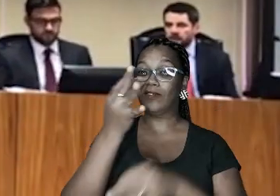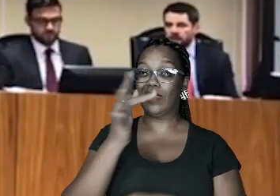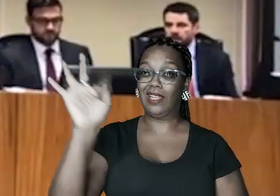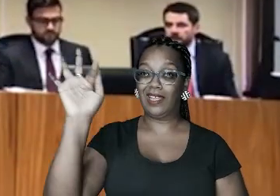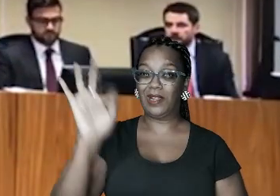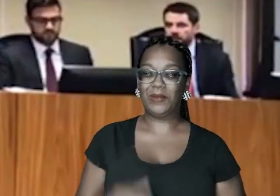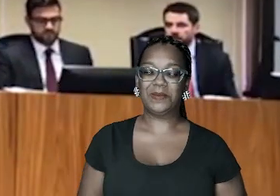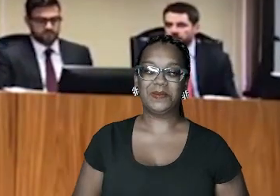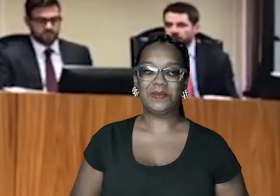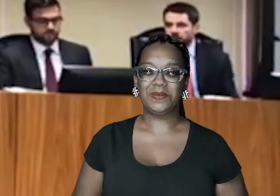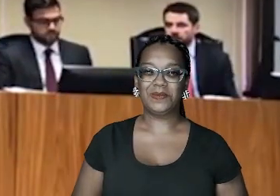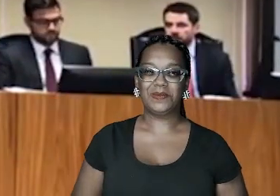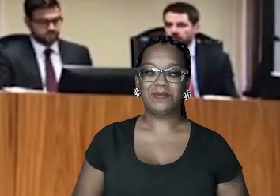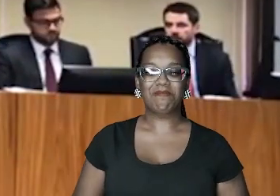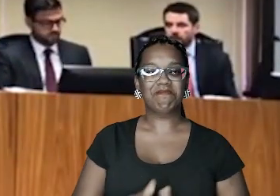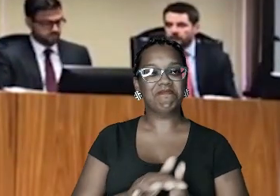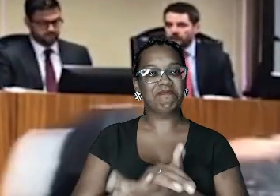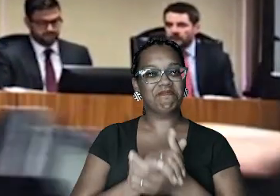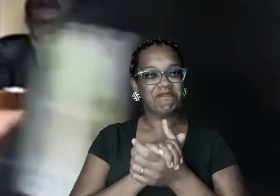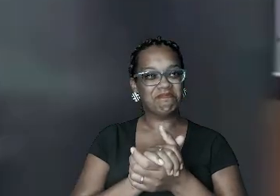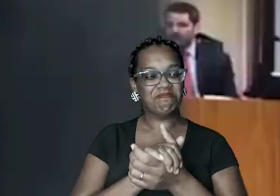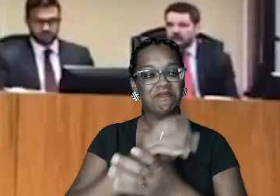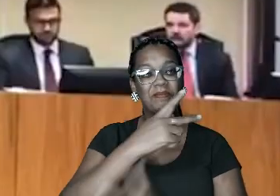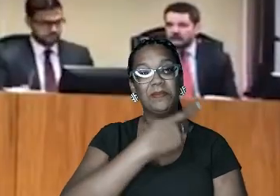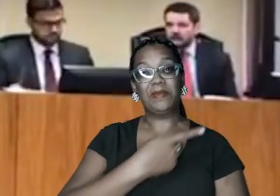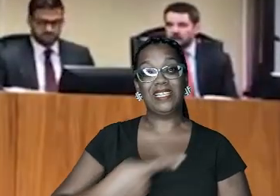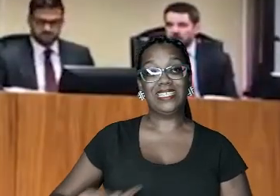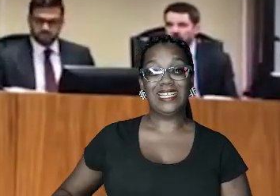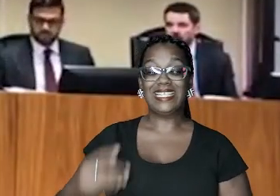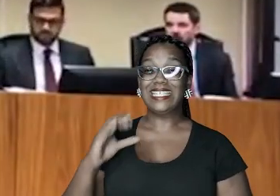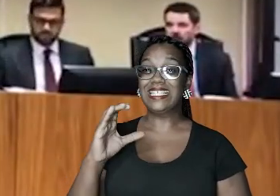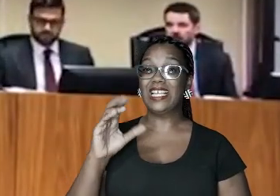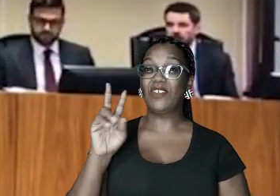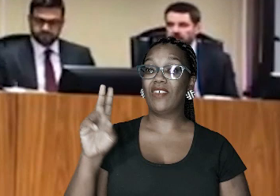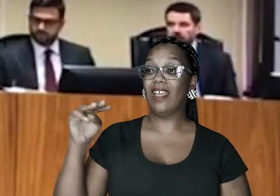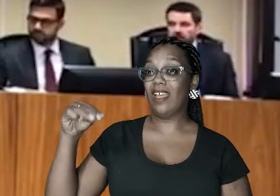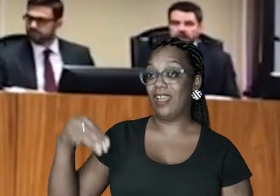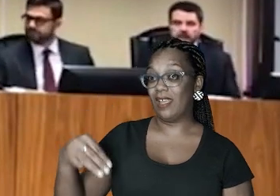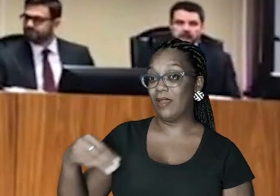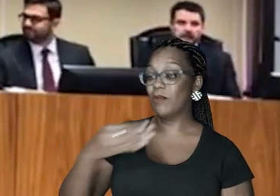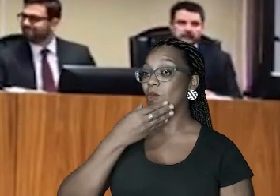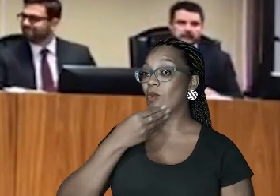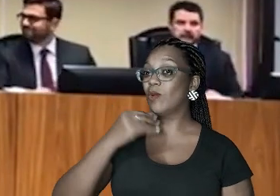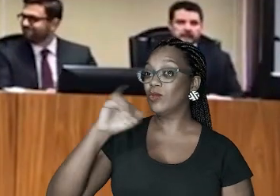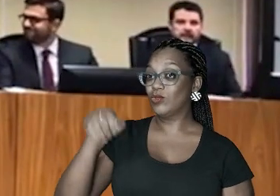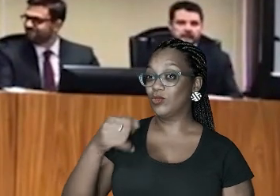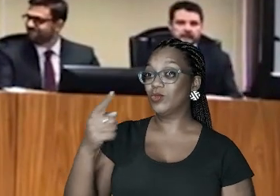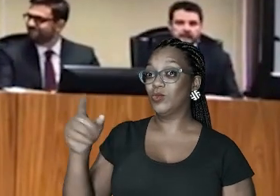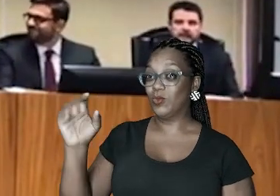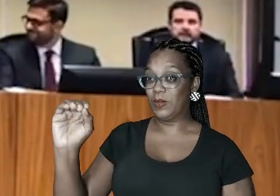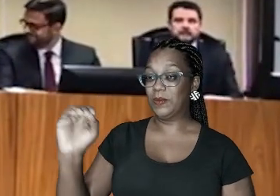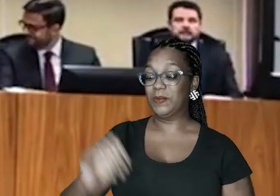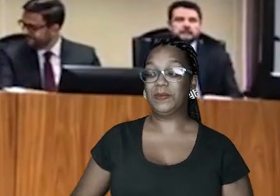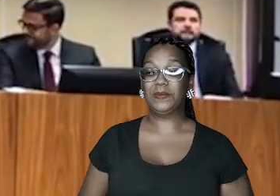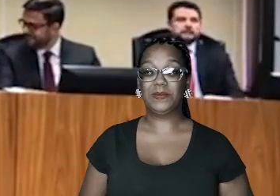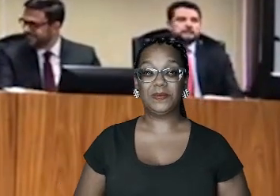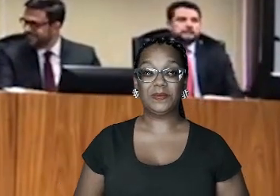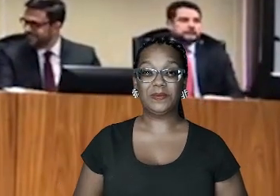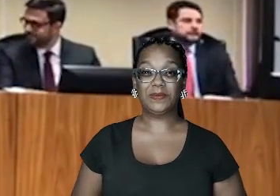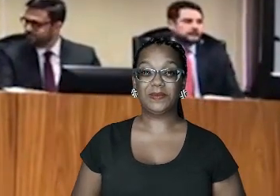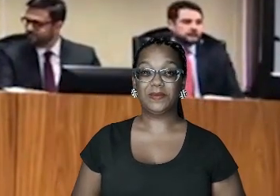pelos temas da Justiça Federal cumprimento presidente da cvm Doutor João Pedro